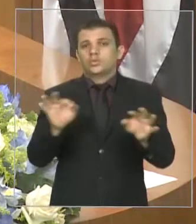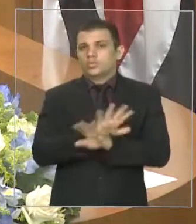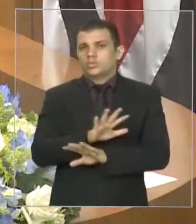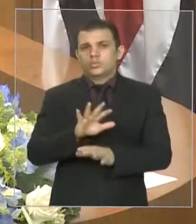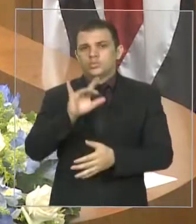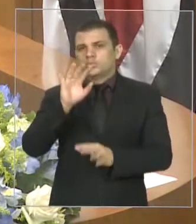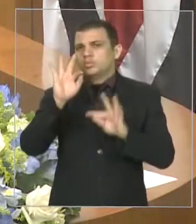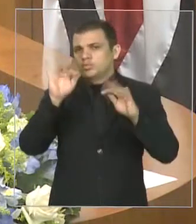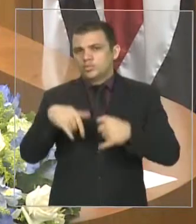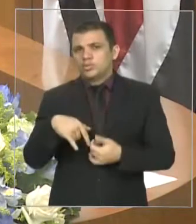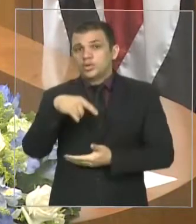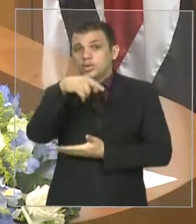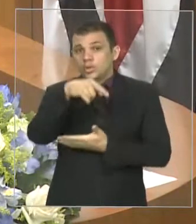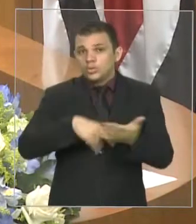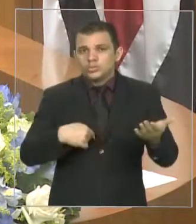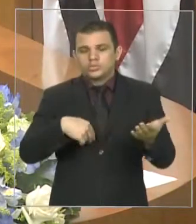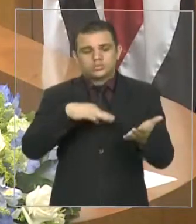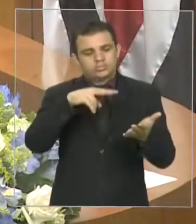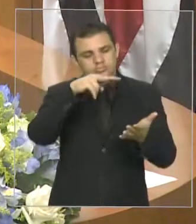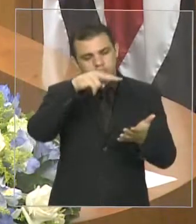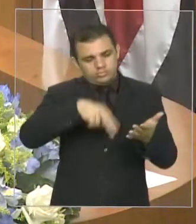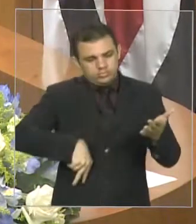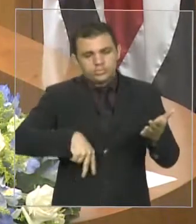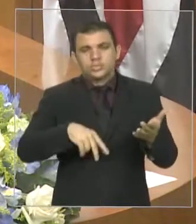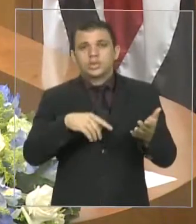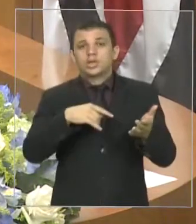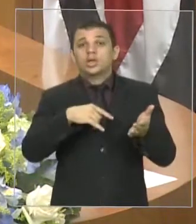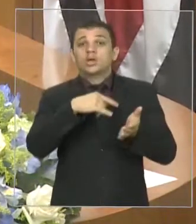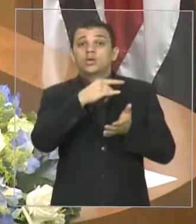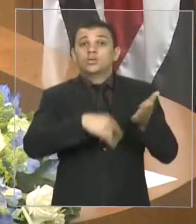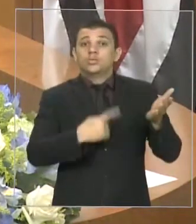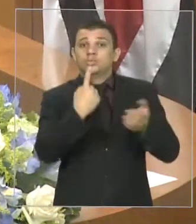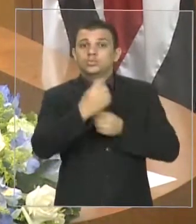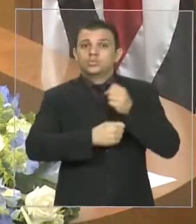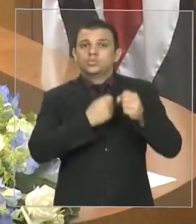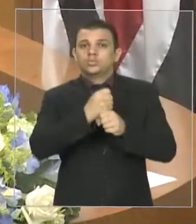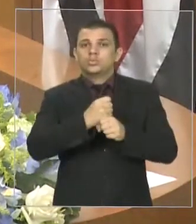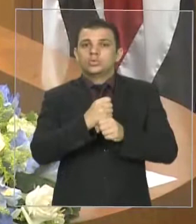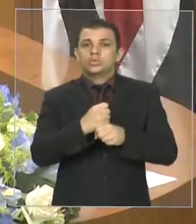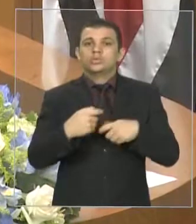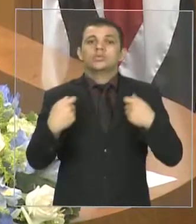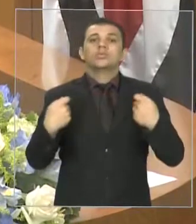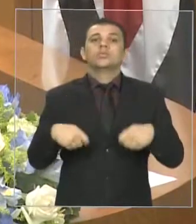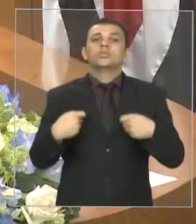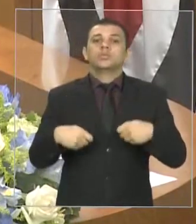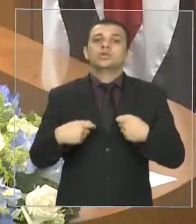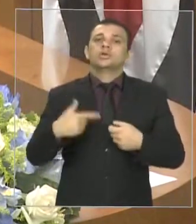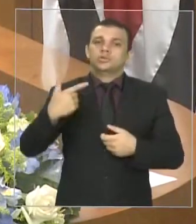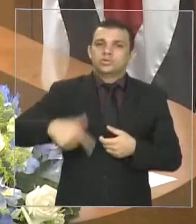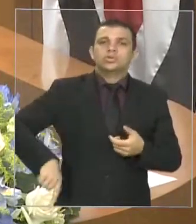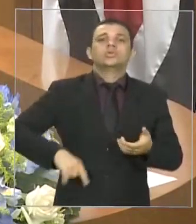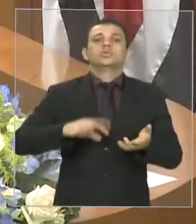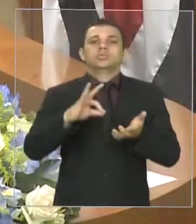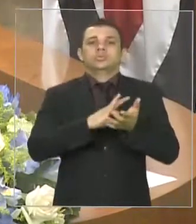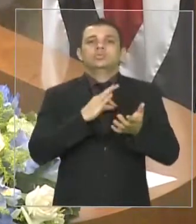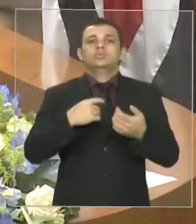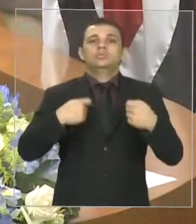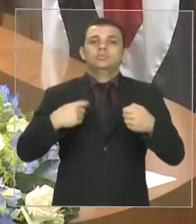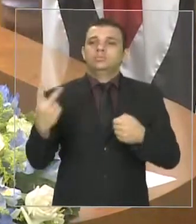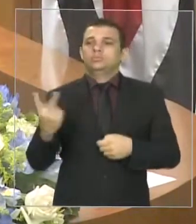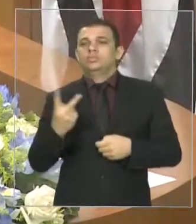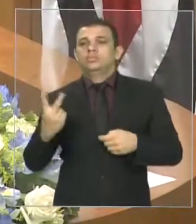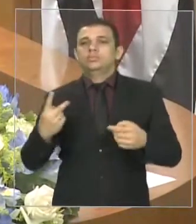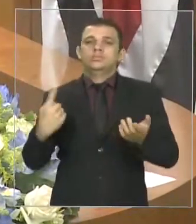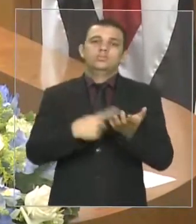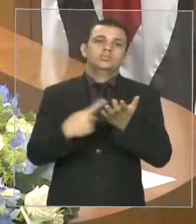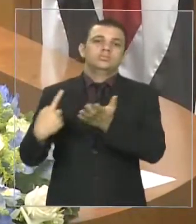aqui. O contrato, por ser de 1 ano, para ele ser renovado, só se houver anuência das partes. E se o dono da clínica não